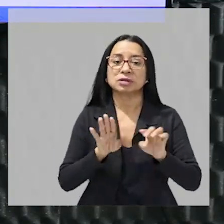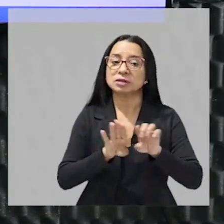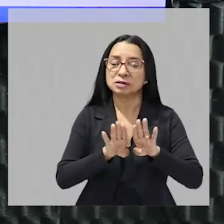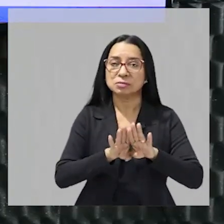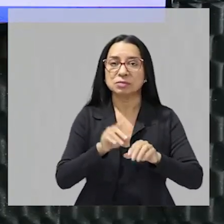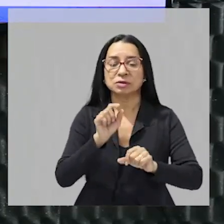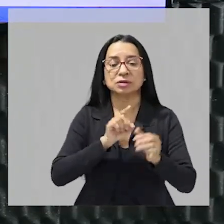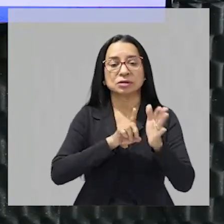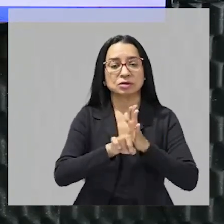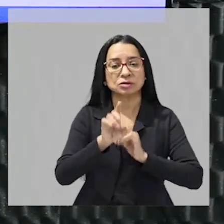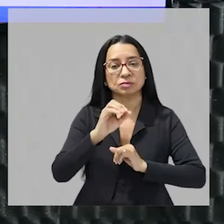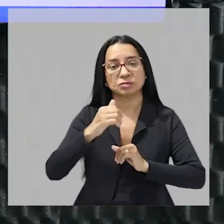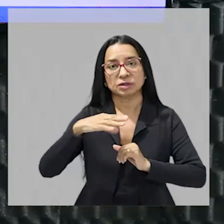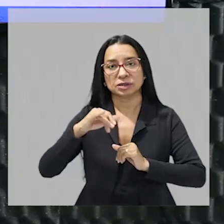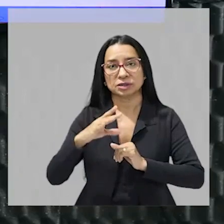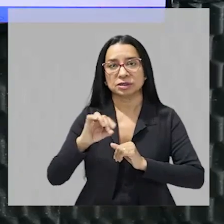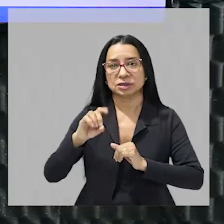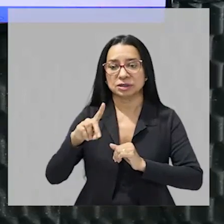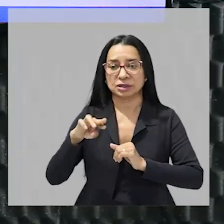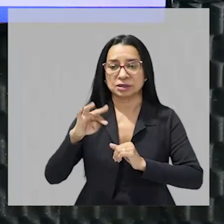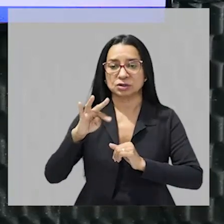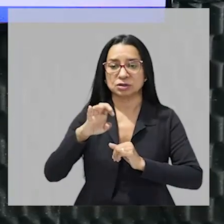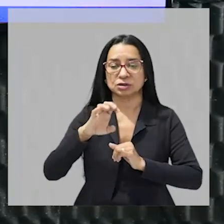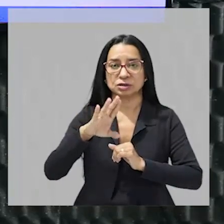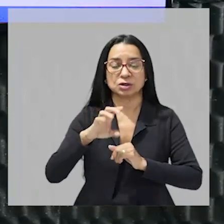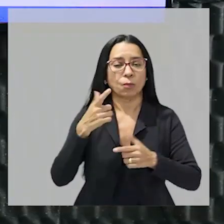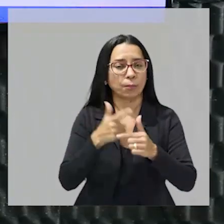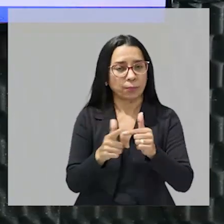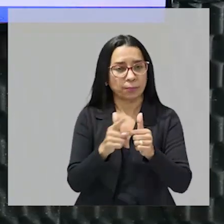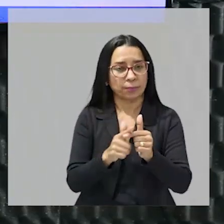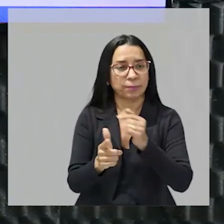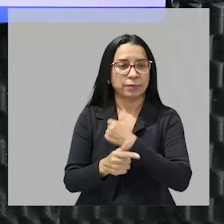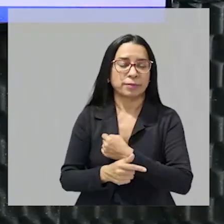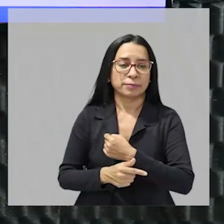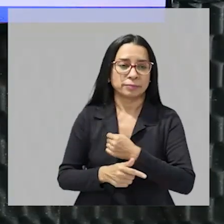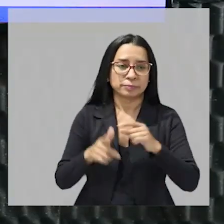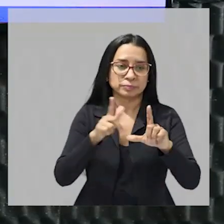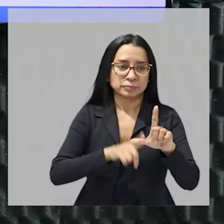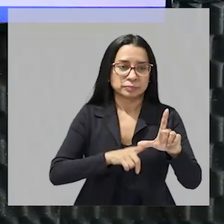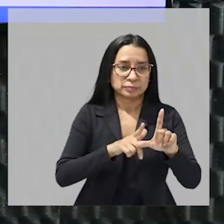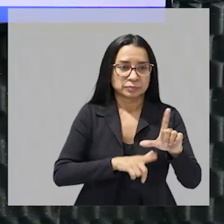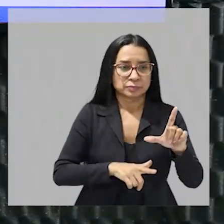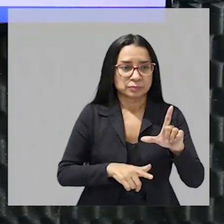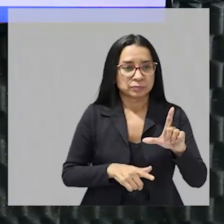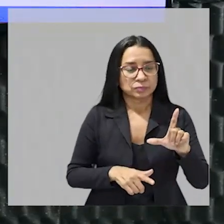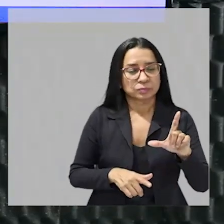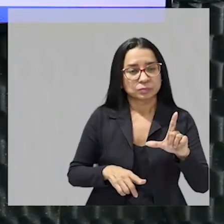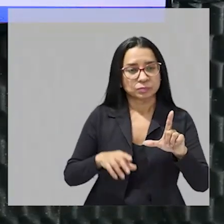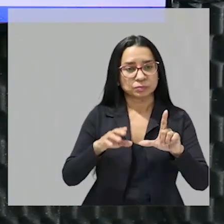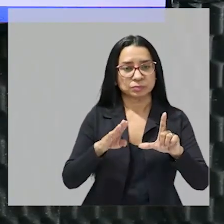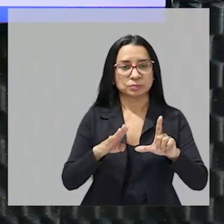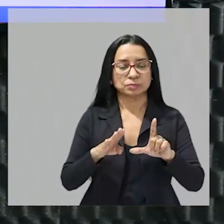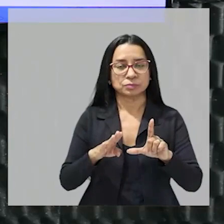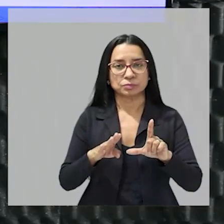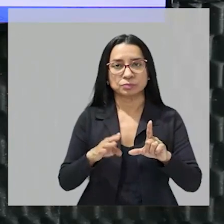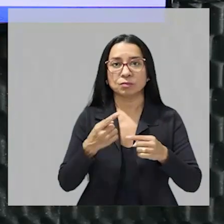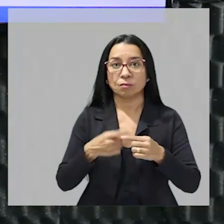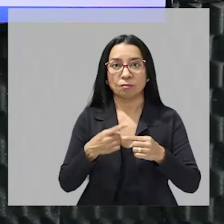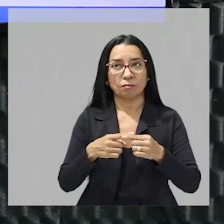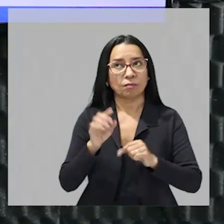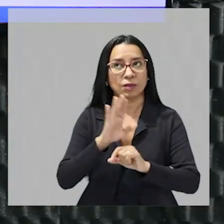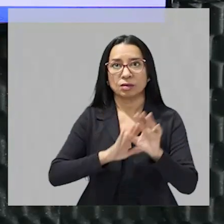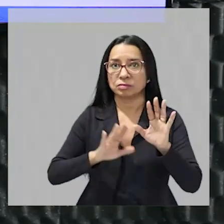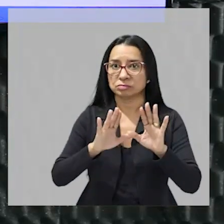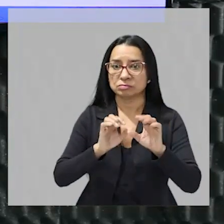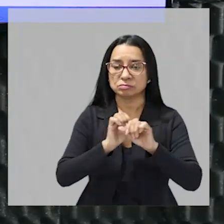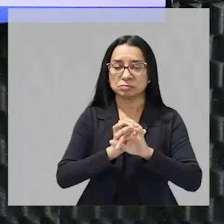Mas volta para cá, então. Abdicar de usinas nucleares não vai influenciar na emissão dos gases do efeito estufa, porque a energia nuclear não